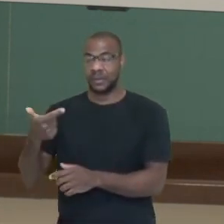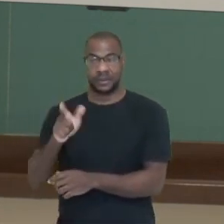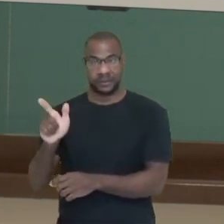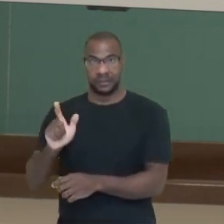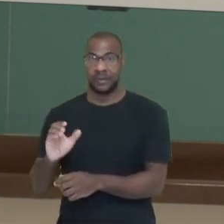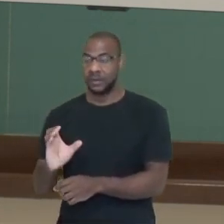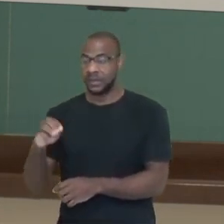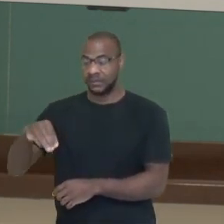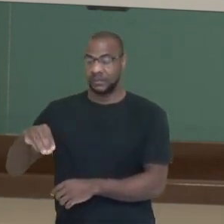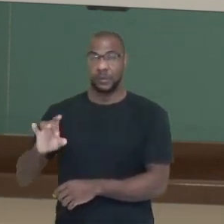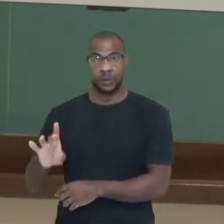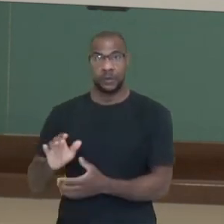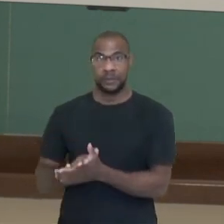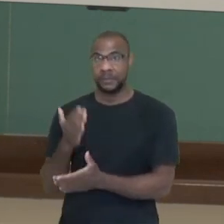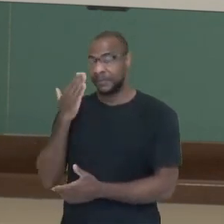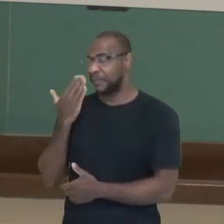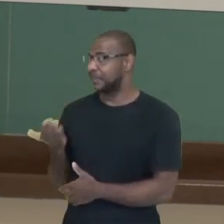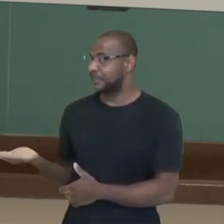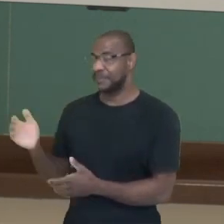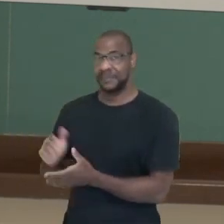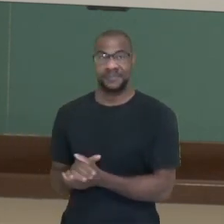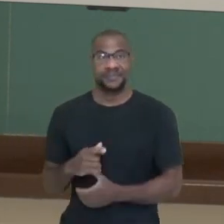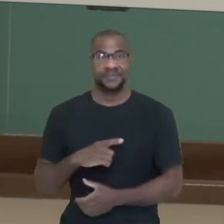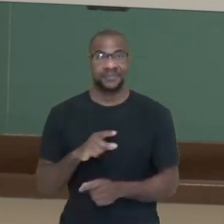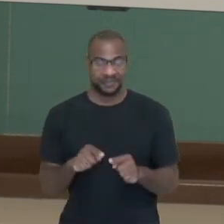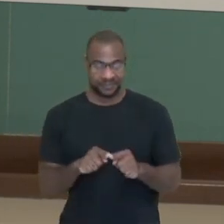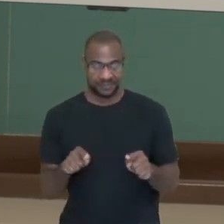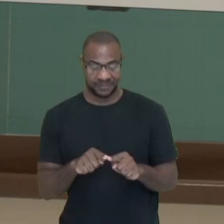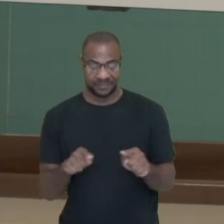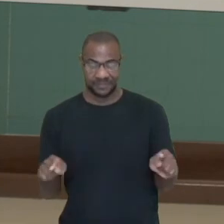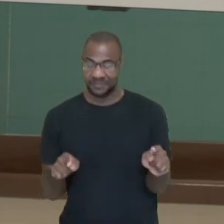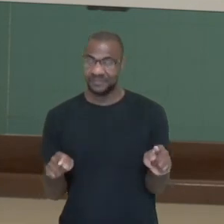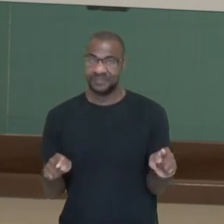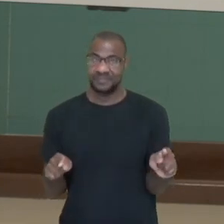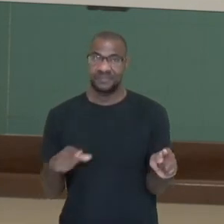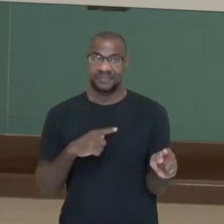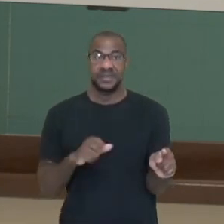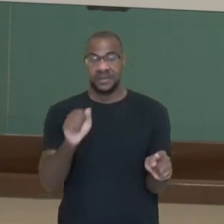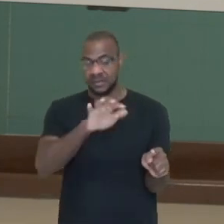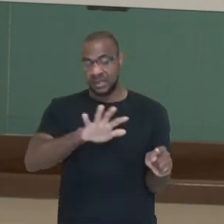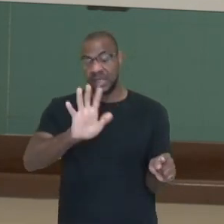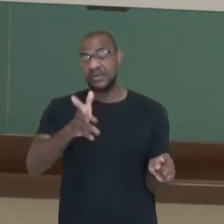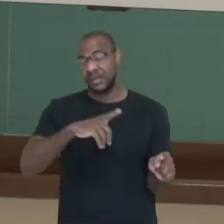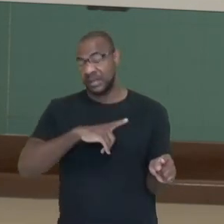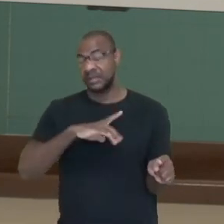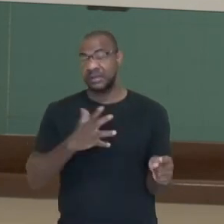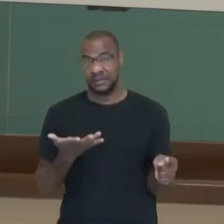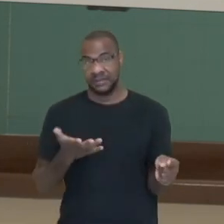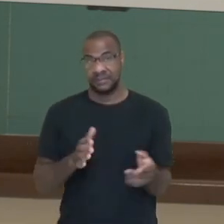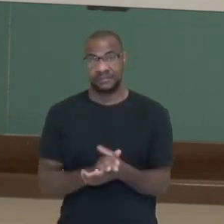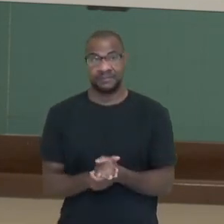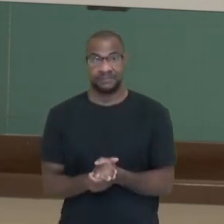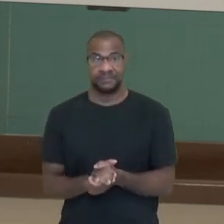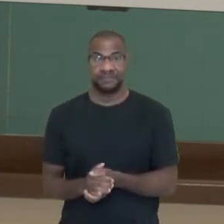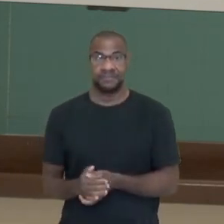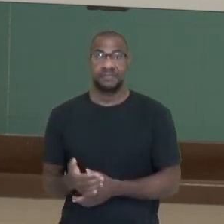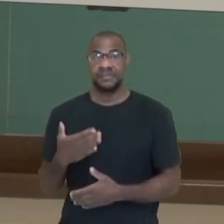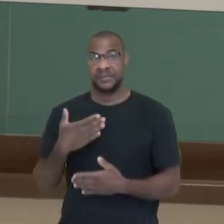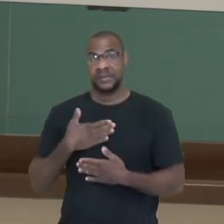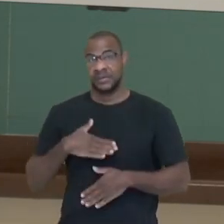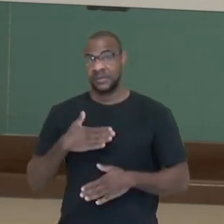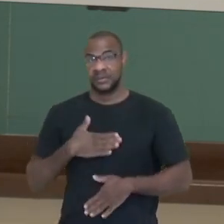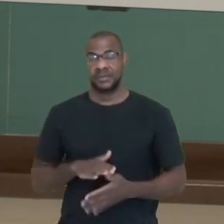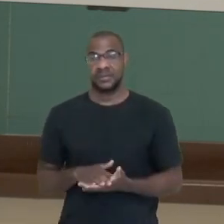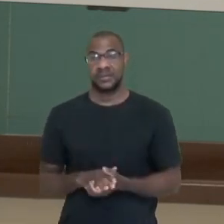área em centímetros quadrados, o comprimento linear, a largura, também tem que ser em centímetros. Tranquilo? O